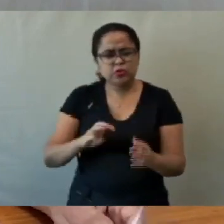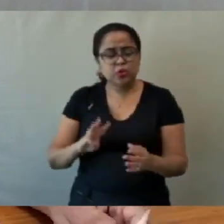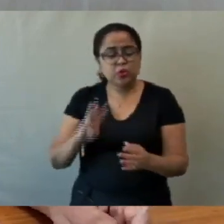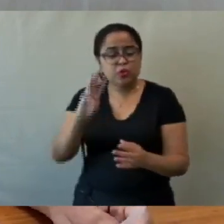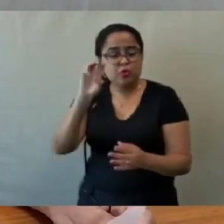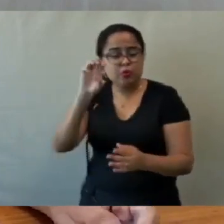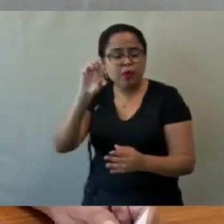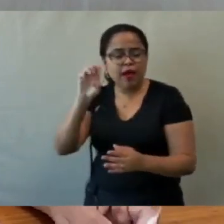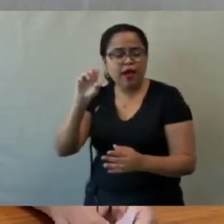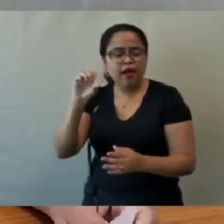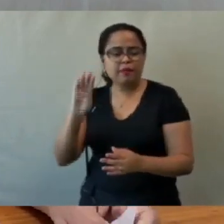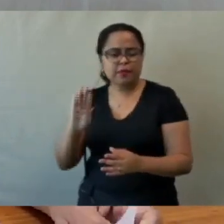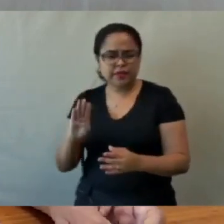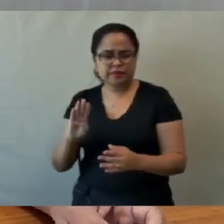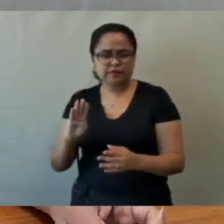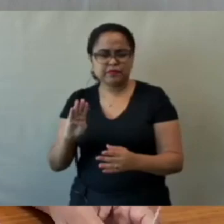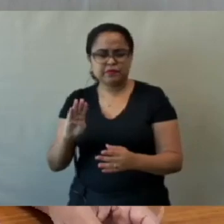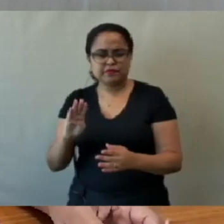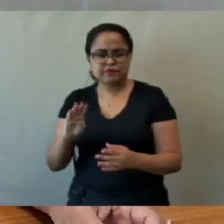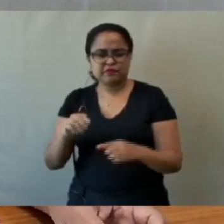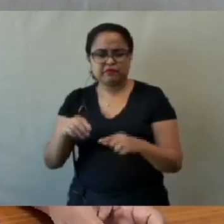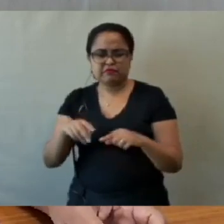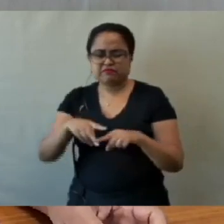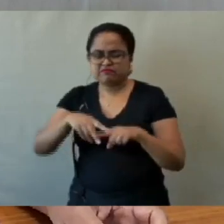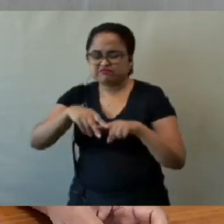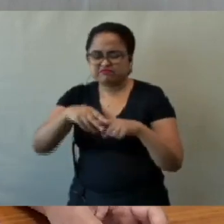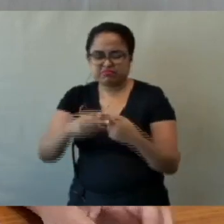não funciona do que funciona. E